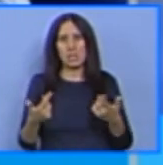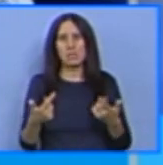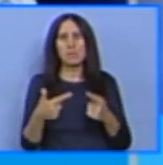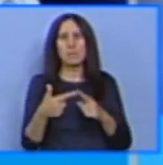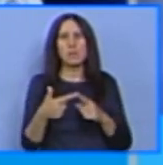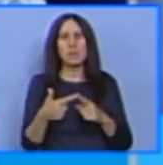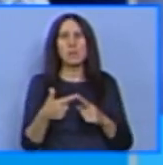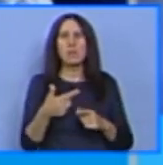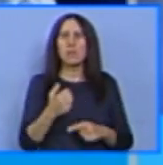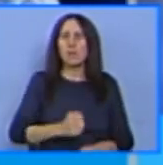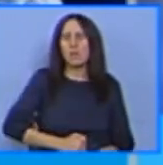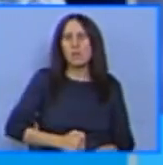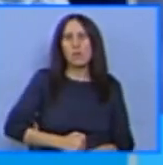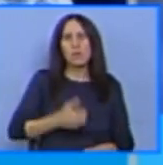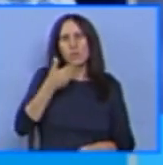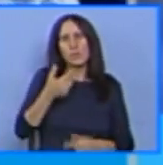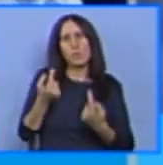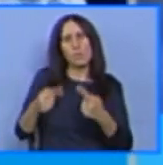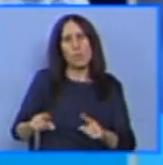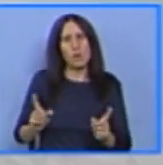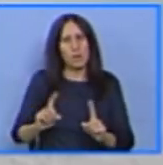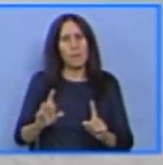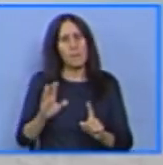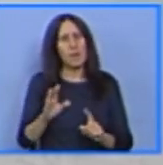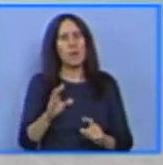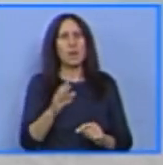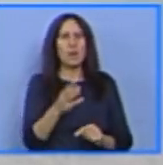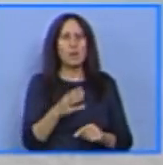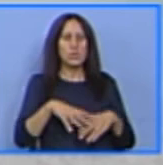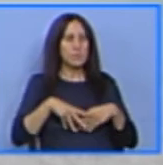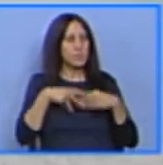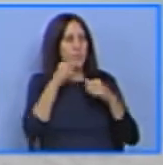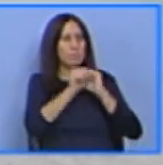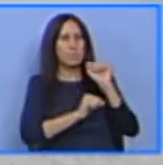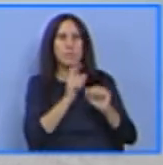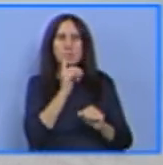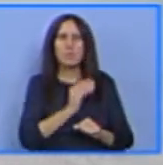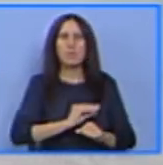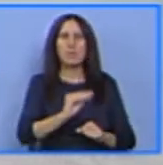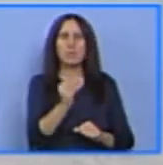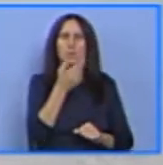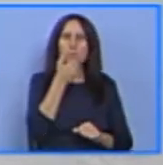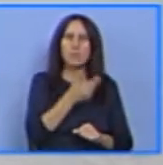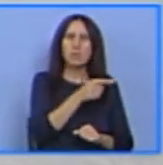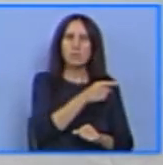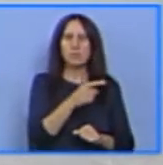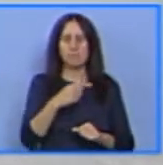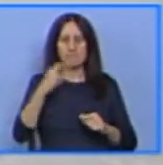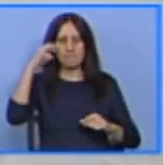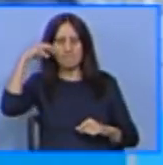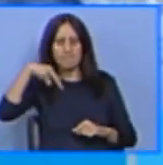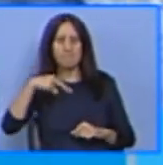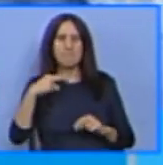esgotarmos na experiência católica, mas esta experiência do espiritual, do silêncio, do encontro consigo